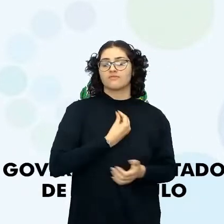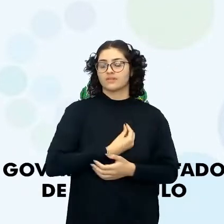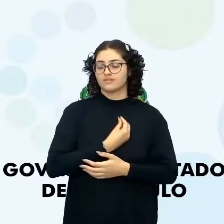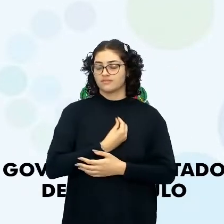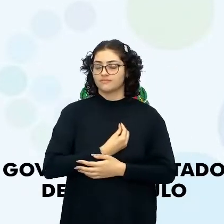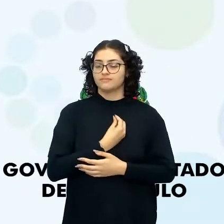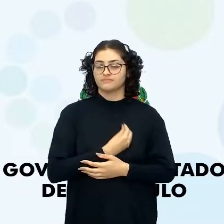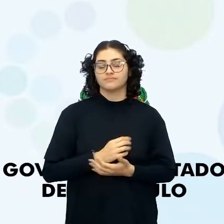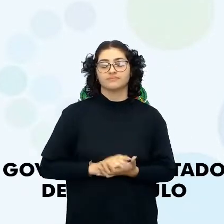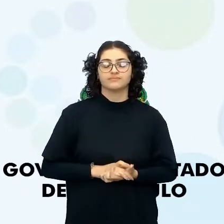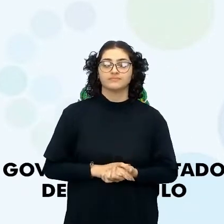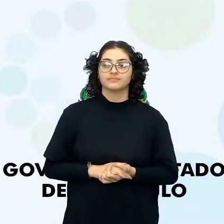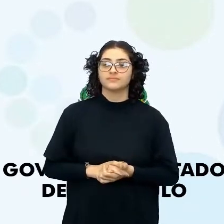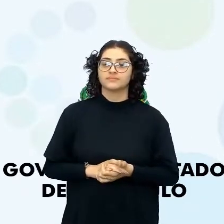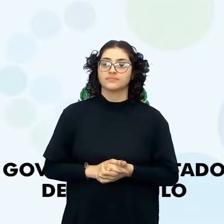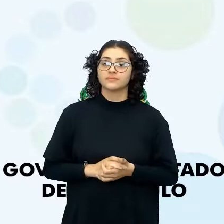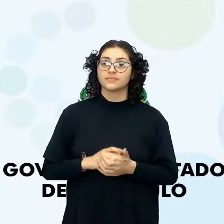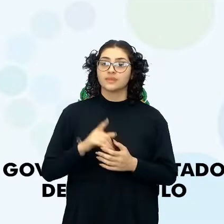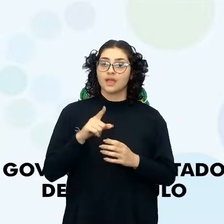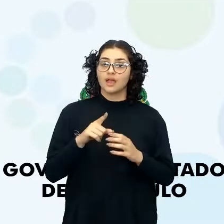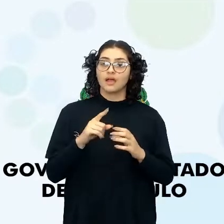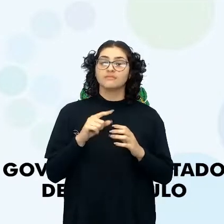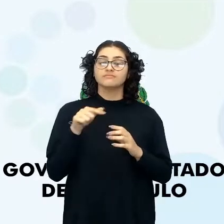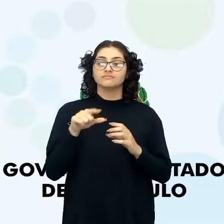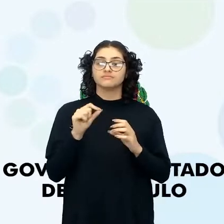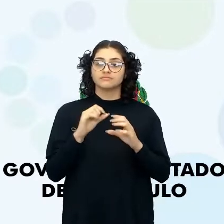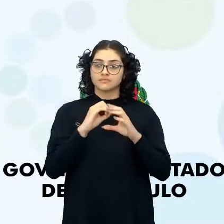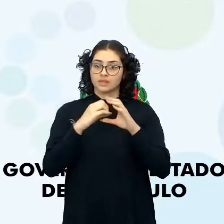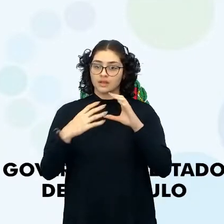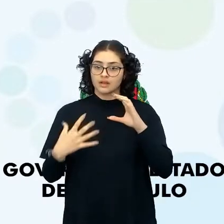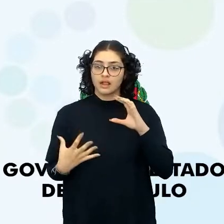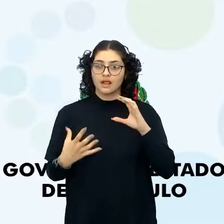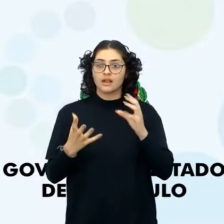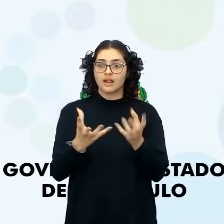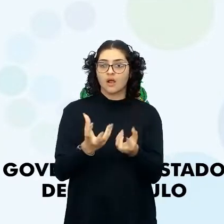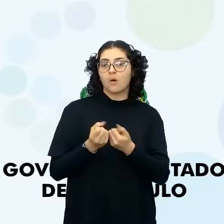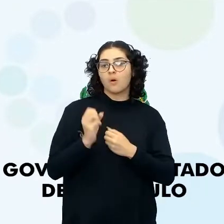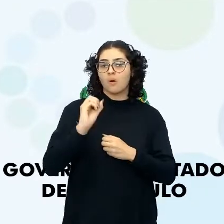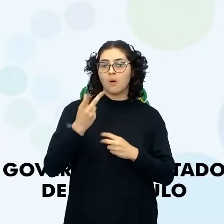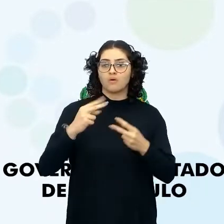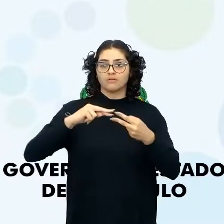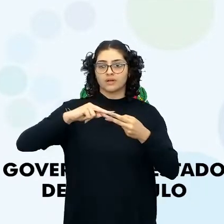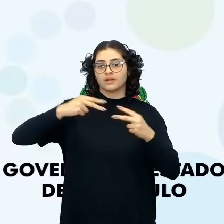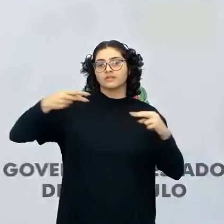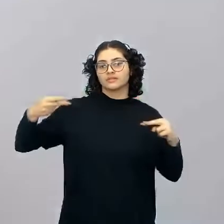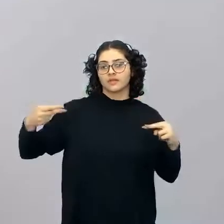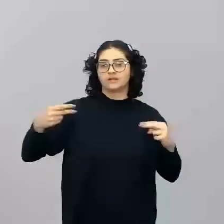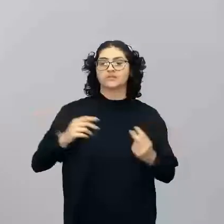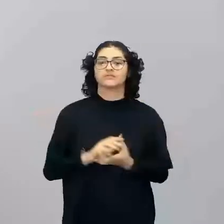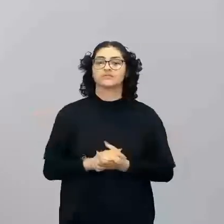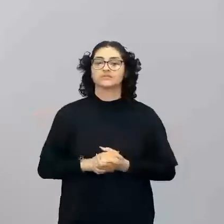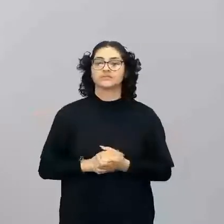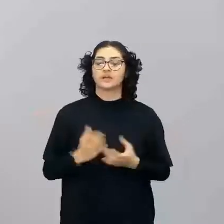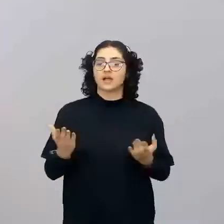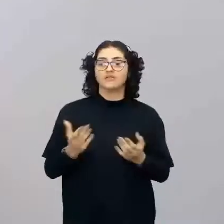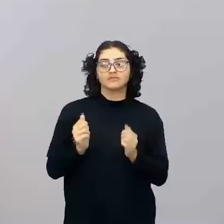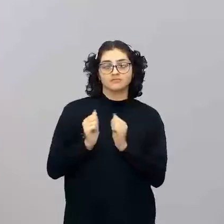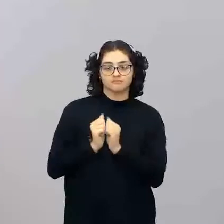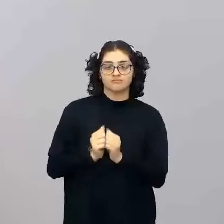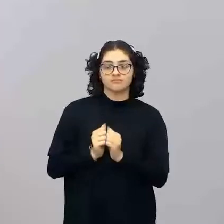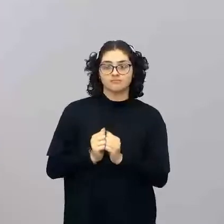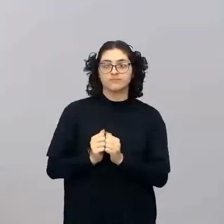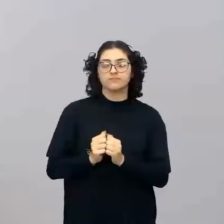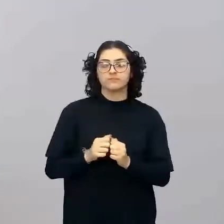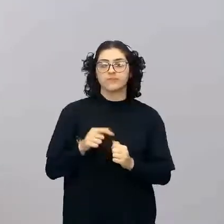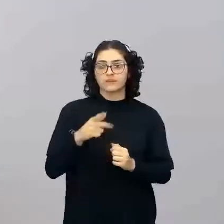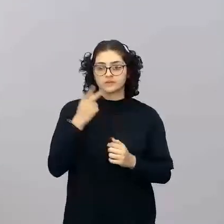nosso componente, Características Adquiridas ou Hereditárias. Junto comigo tá aqui, né, o pessoal